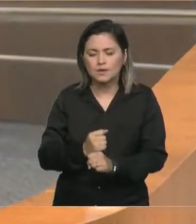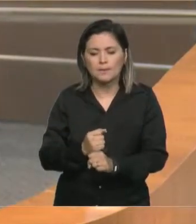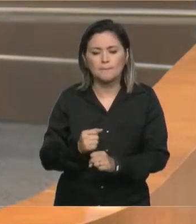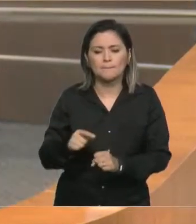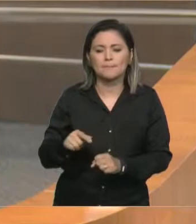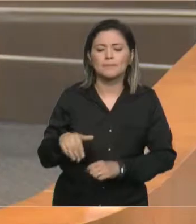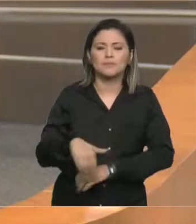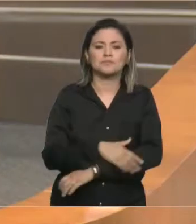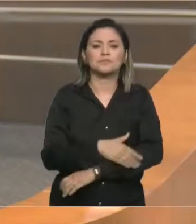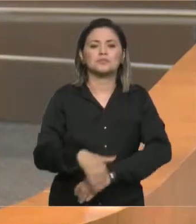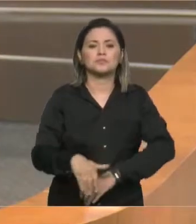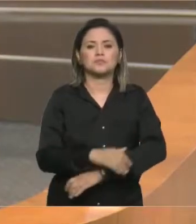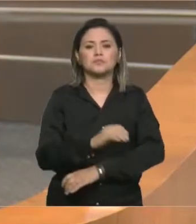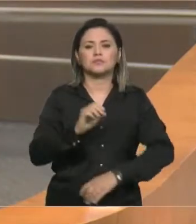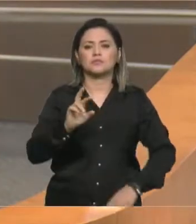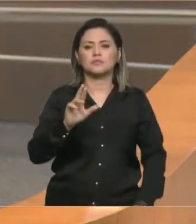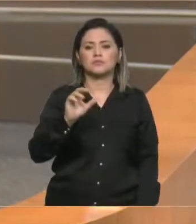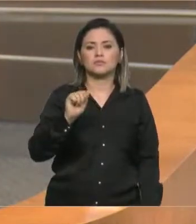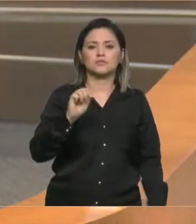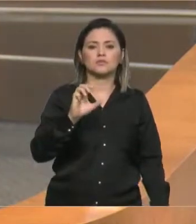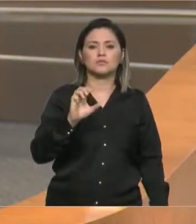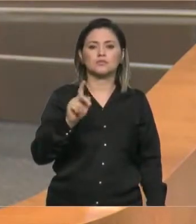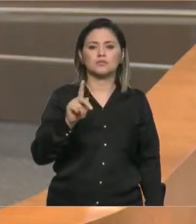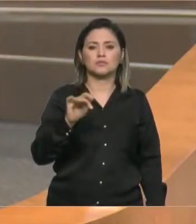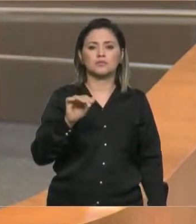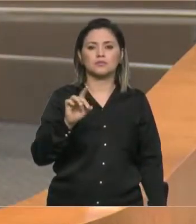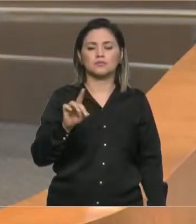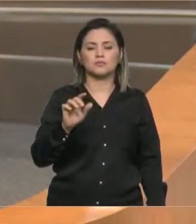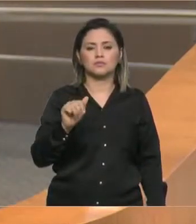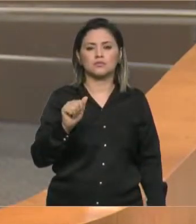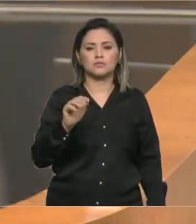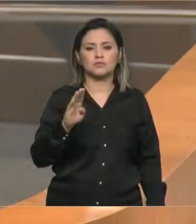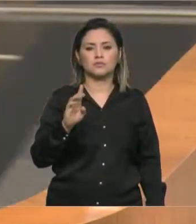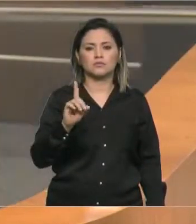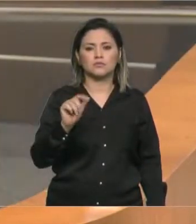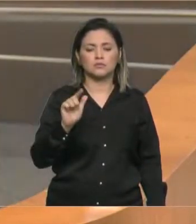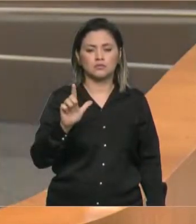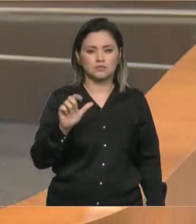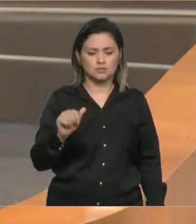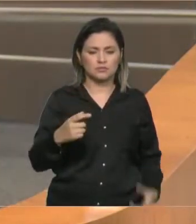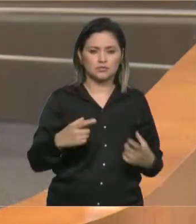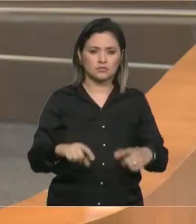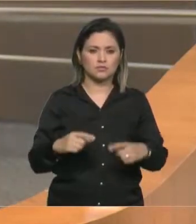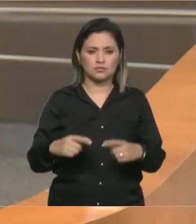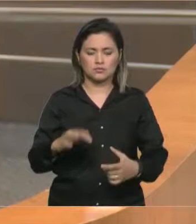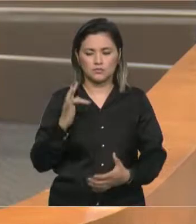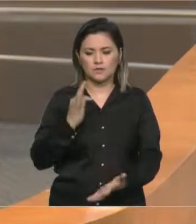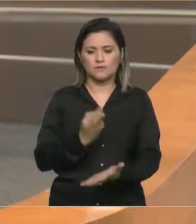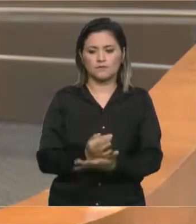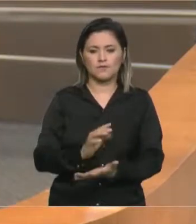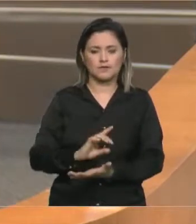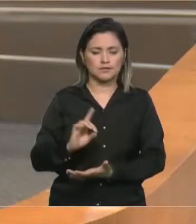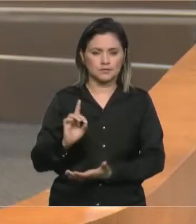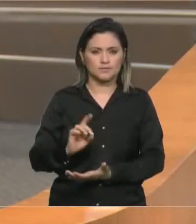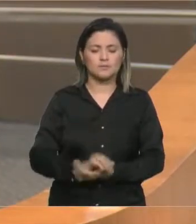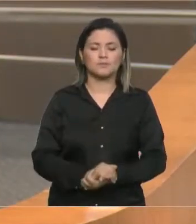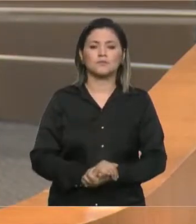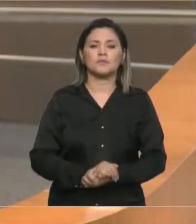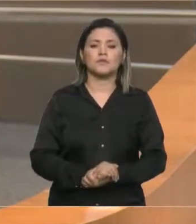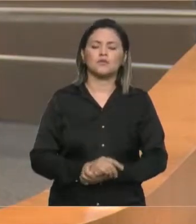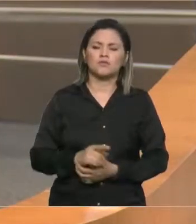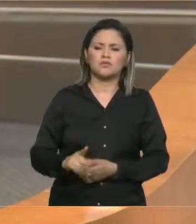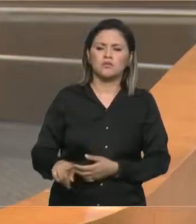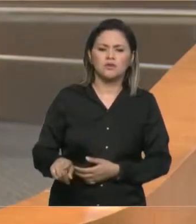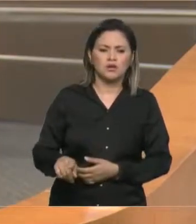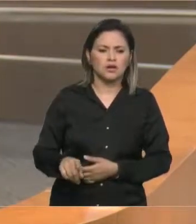Rachid Abdala, no bairro Fé em Deus. Fui até o local, esgoto céu aberto, rua